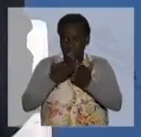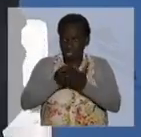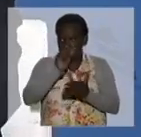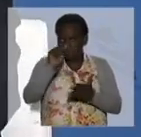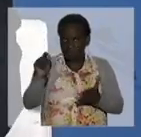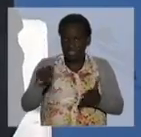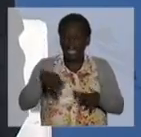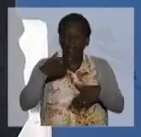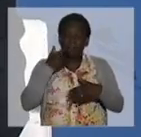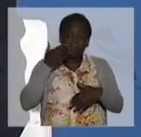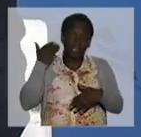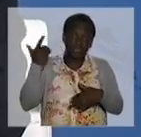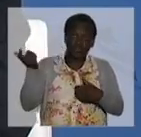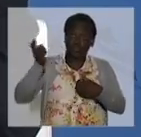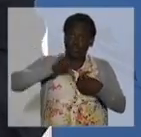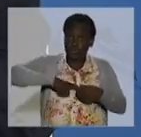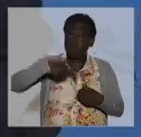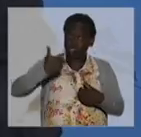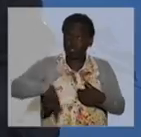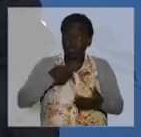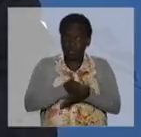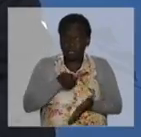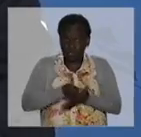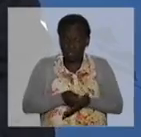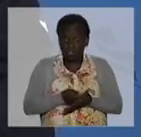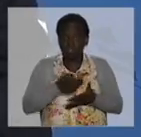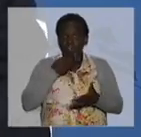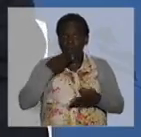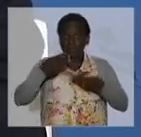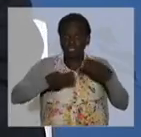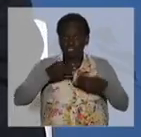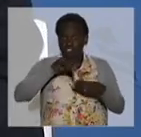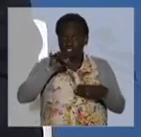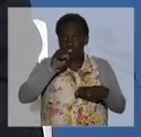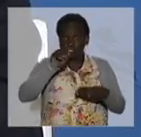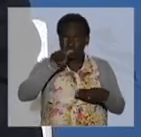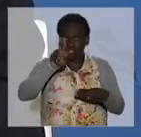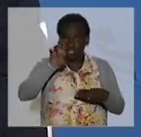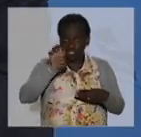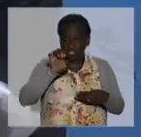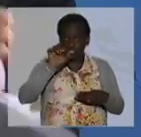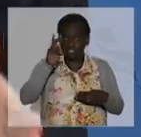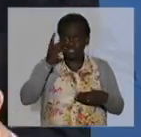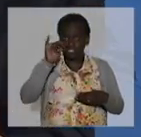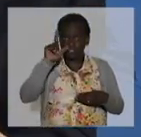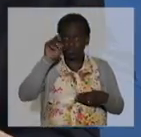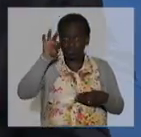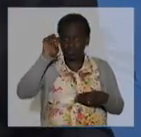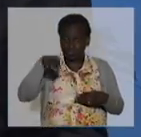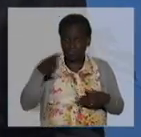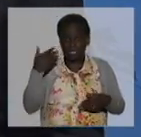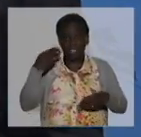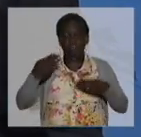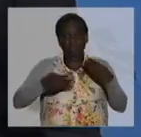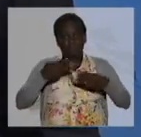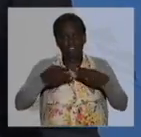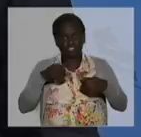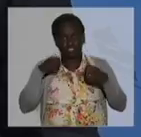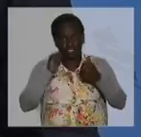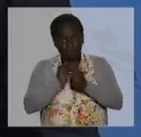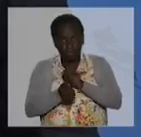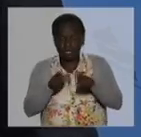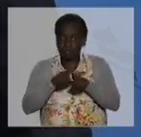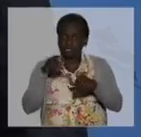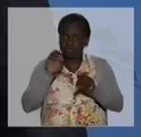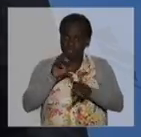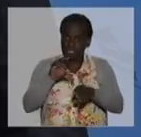escolas. E retornou agora, recentemente, até quando o ministro Jorge Hilton, ministro do Esporte, que também era ligado à educação, conseguiu